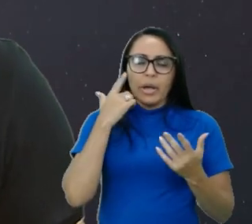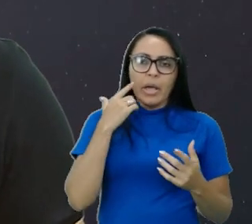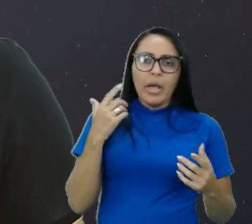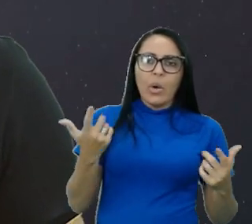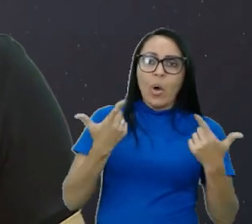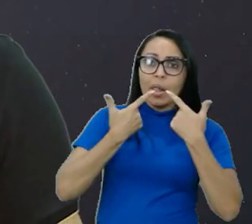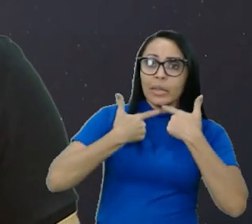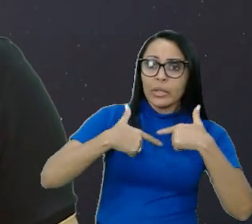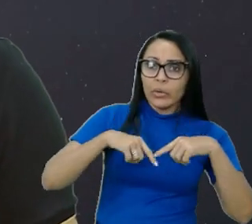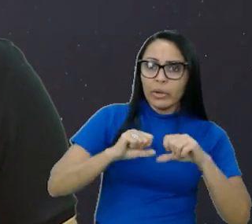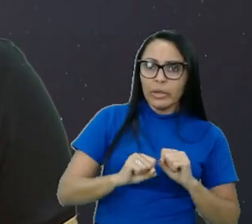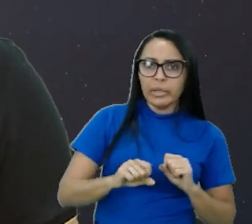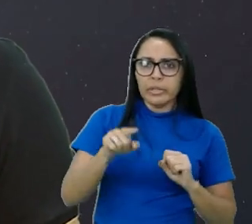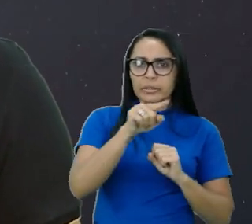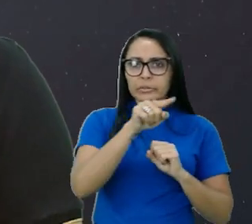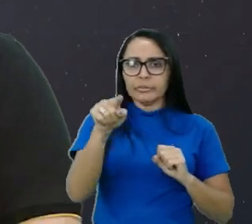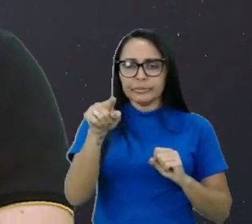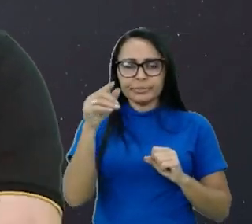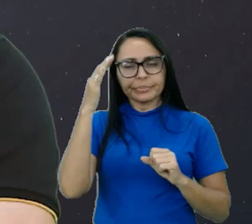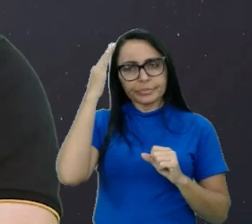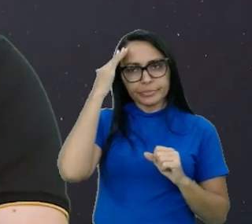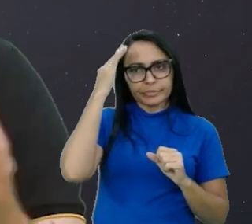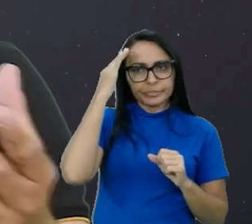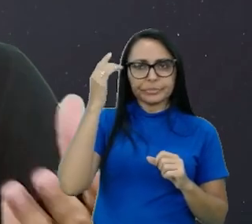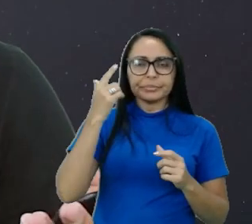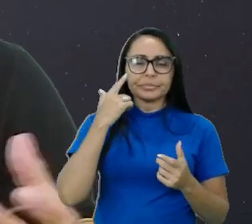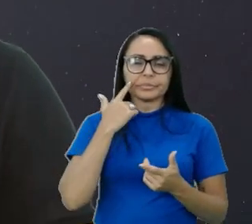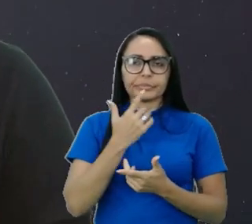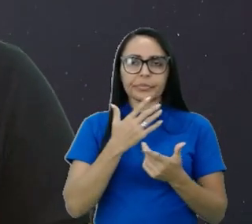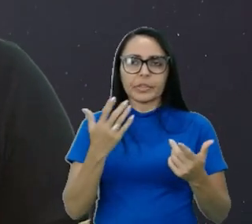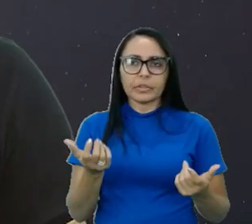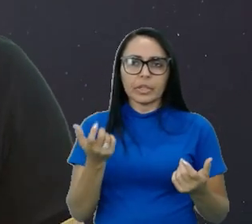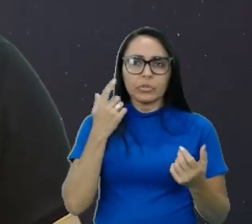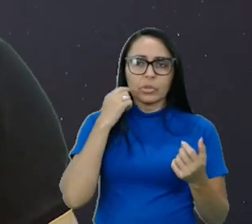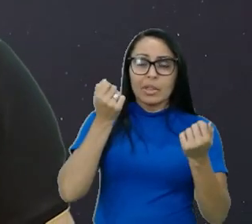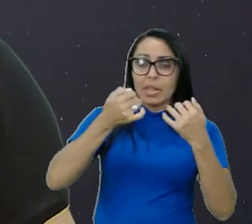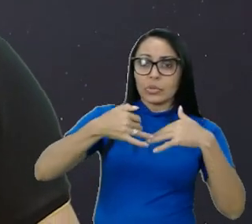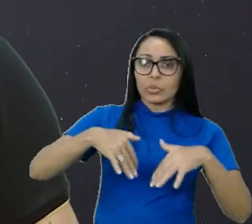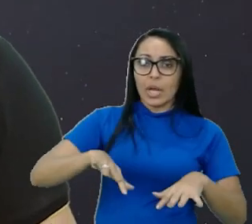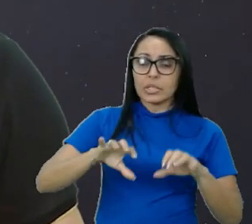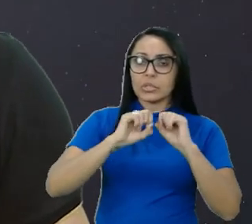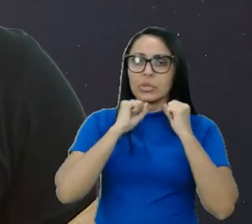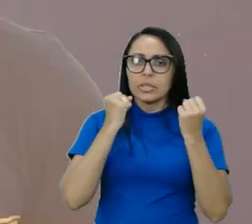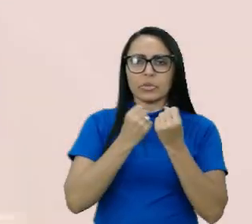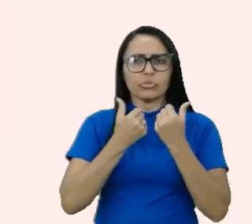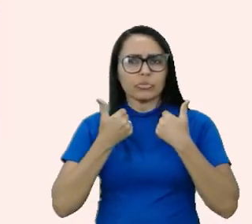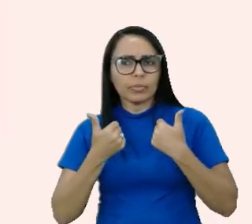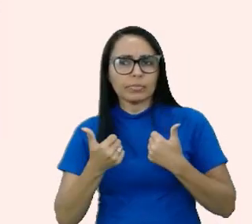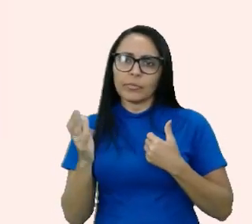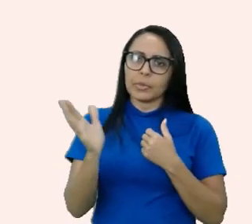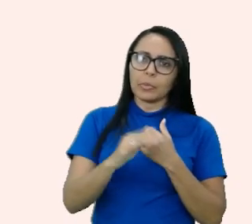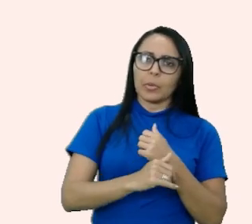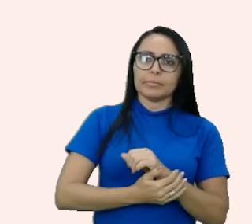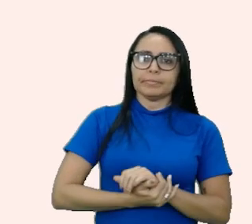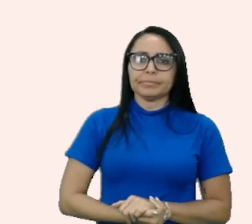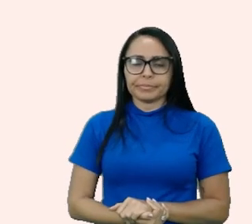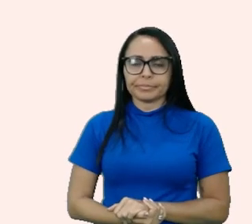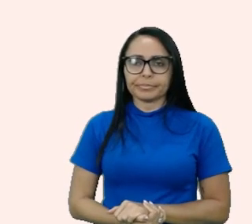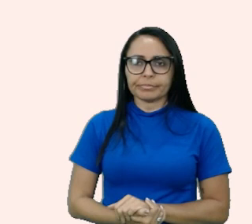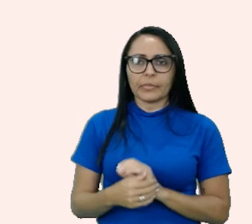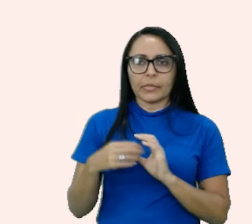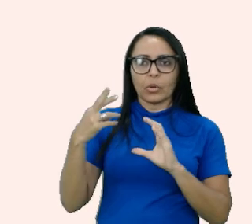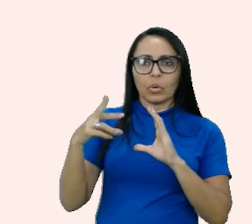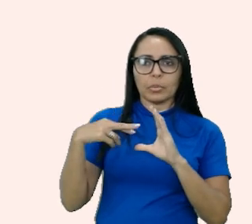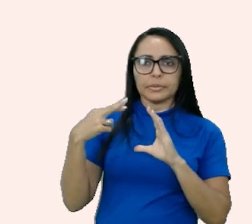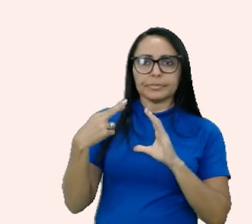com que você interpreta fenômenos naturais e sociais. Show de bola? Vamos embora. Robertão, tela